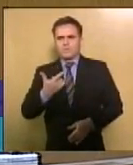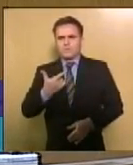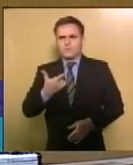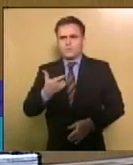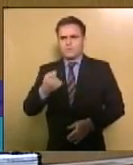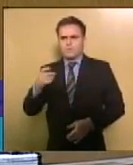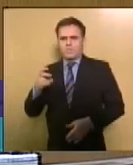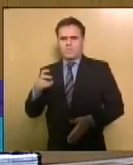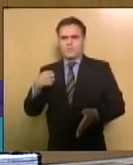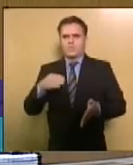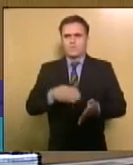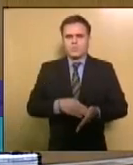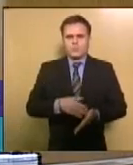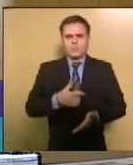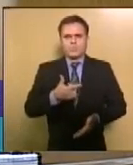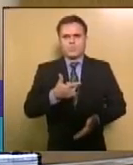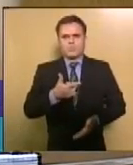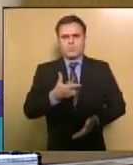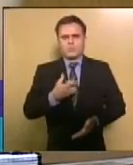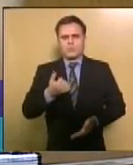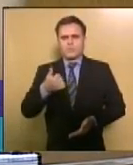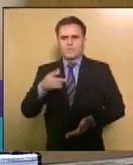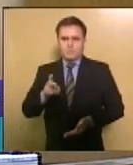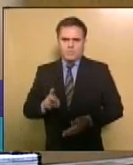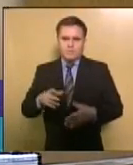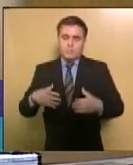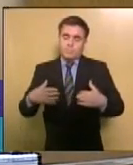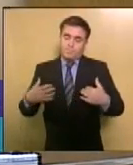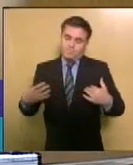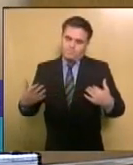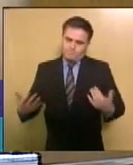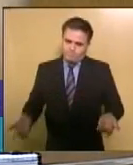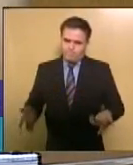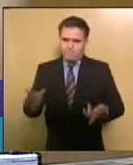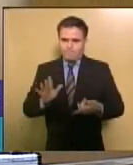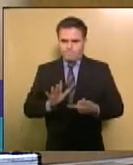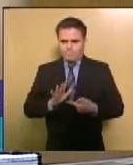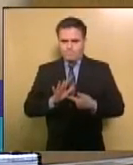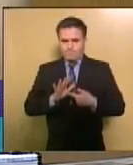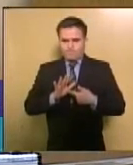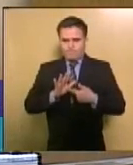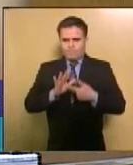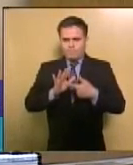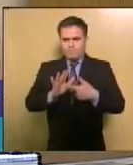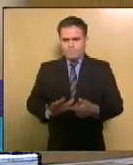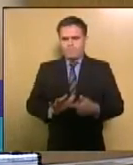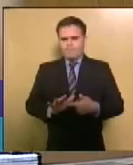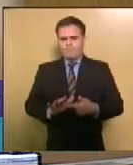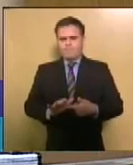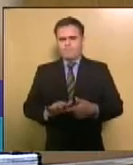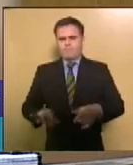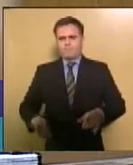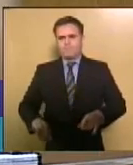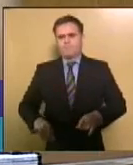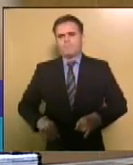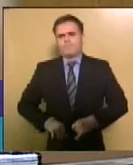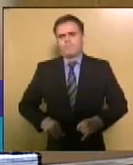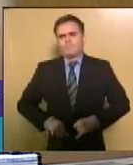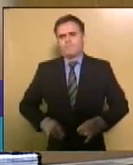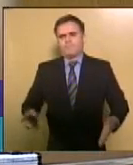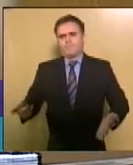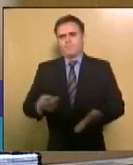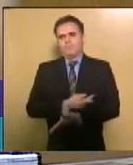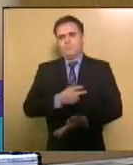e 2015 então para além do que isso representa eh em termos do sofrimento mesmo da tragédia